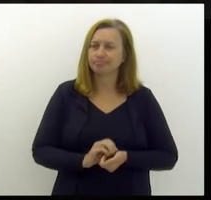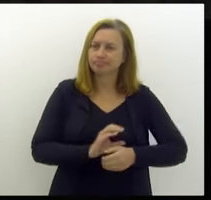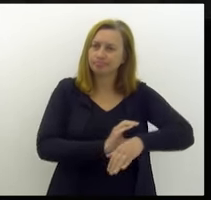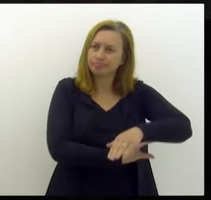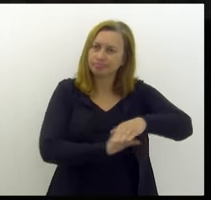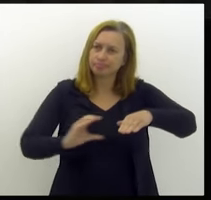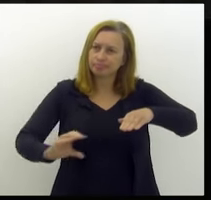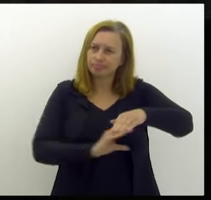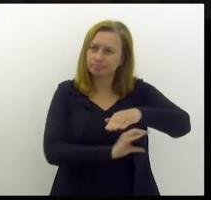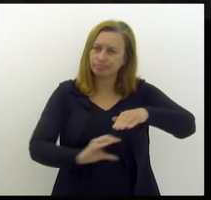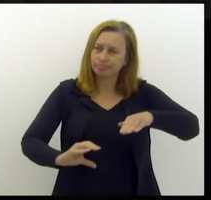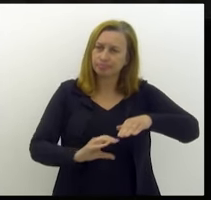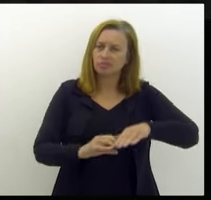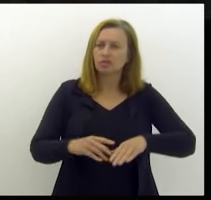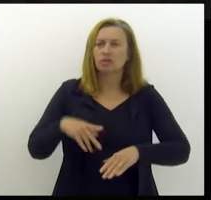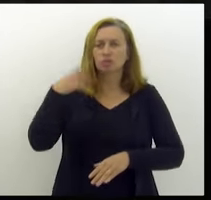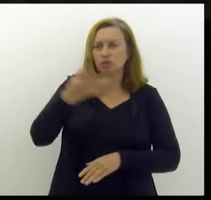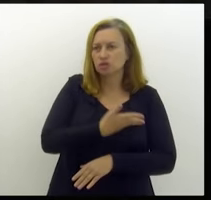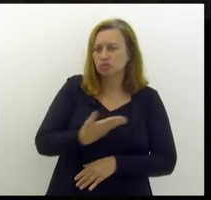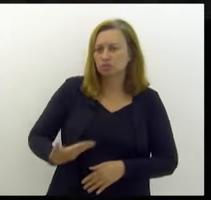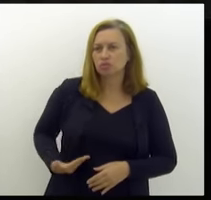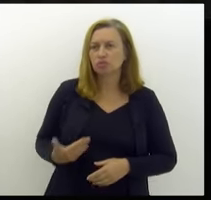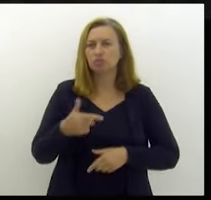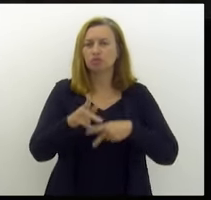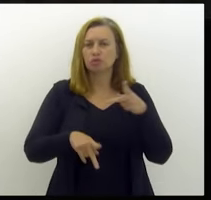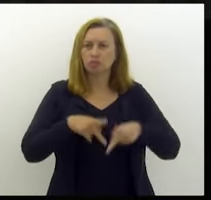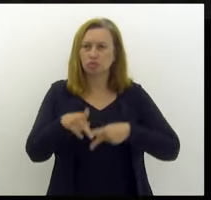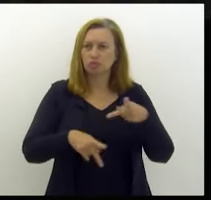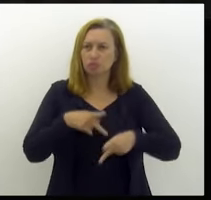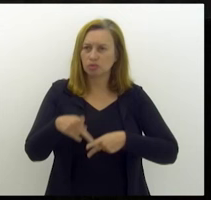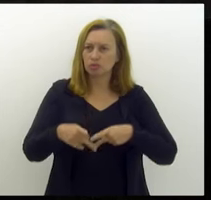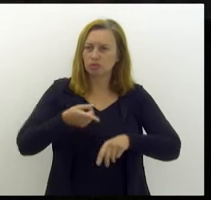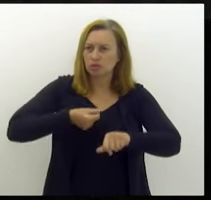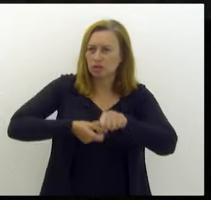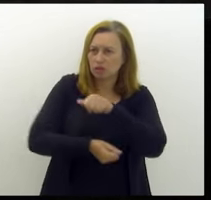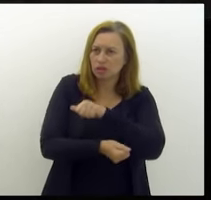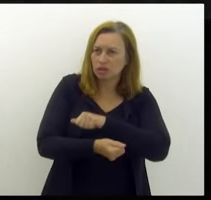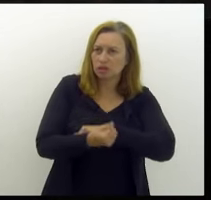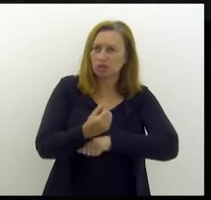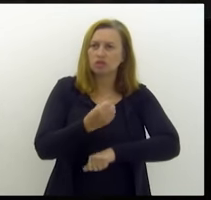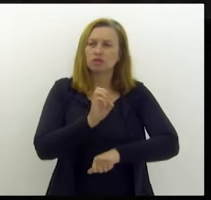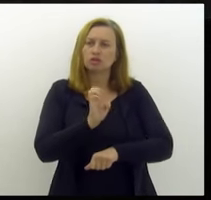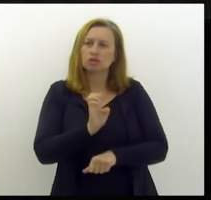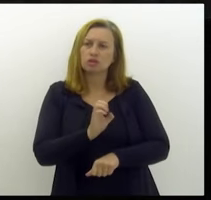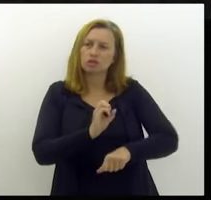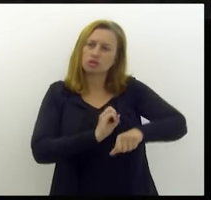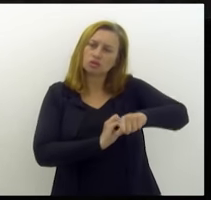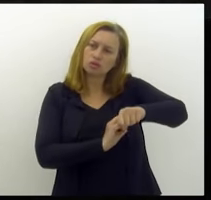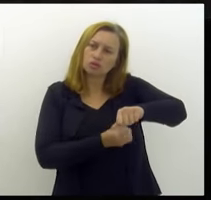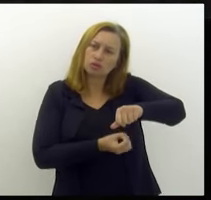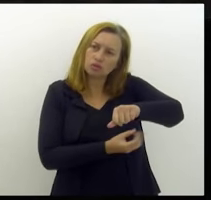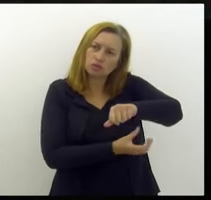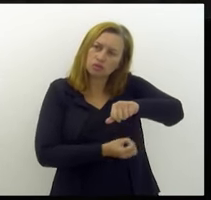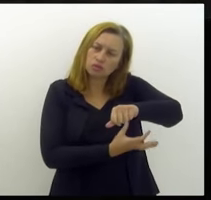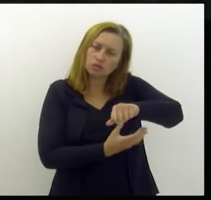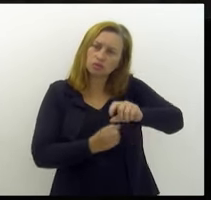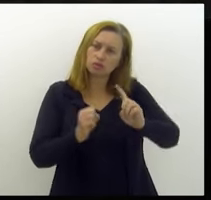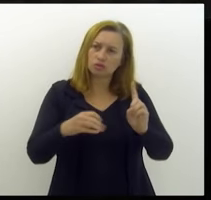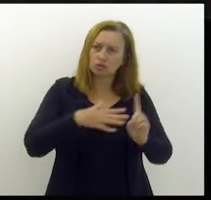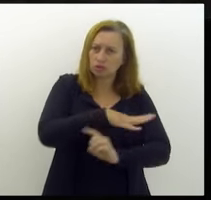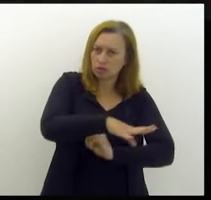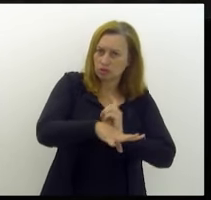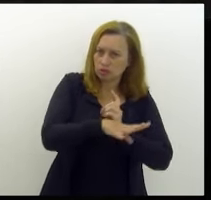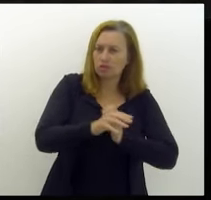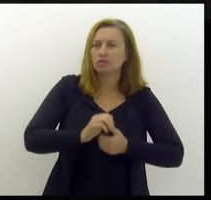políticas públicas fundamentais para a população financiadas por Fundos estaduais como da Assistência Social do